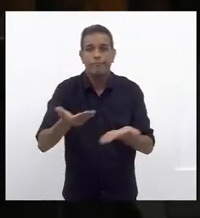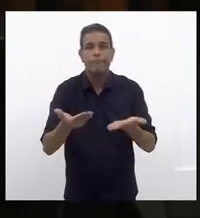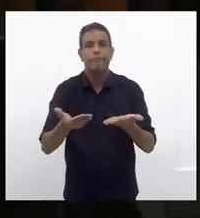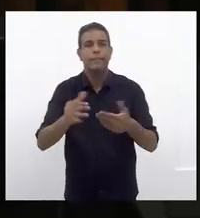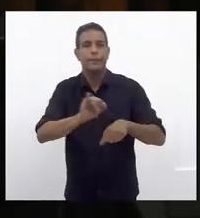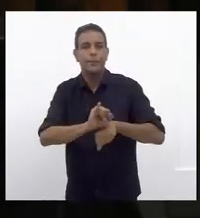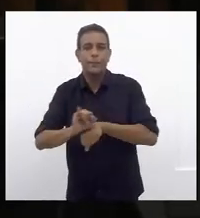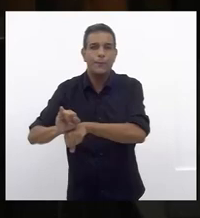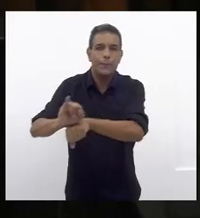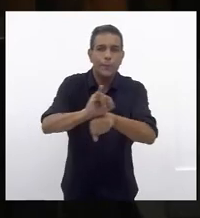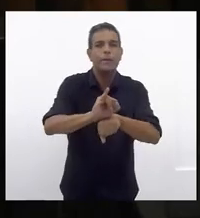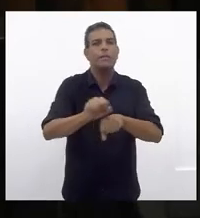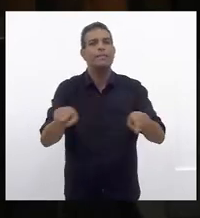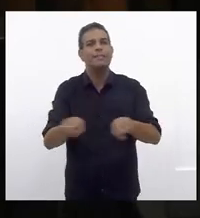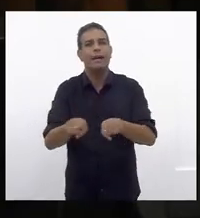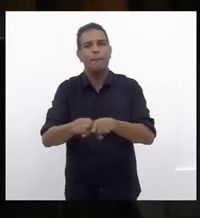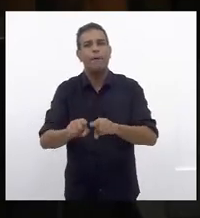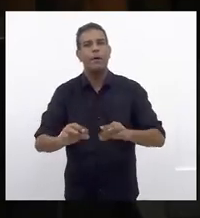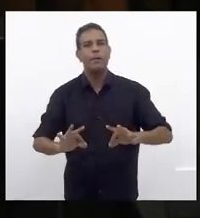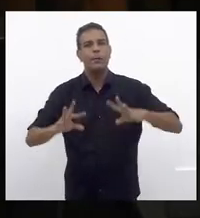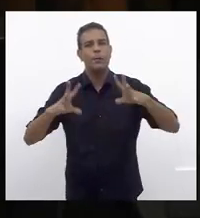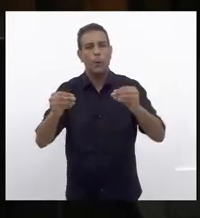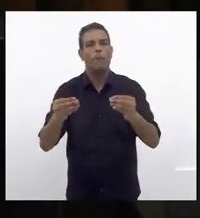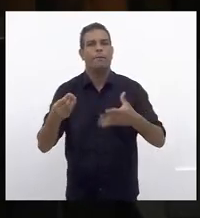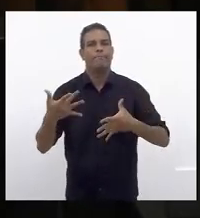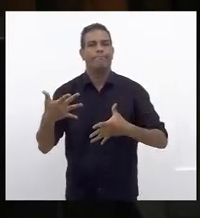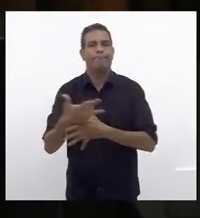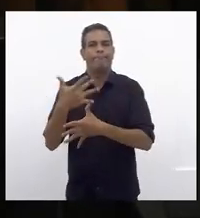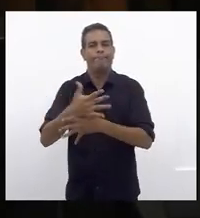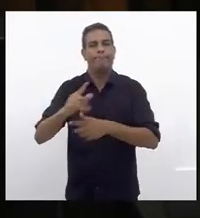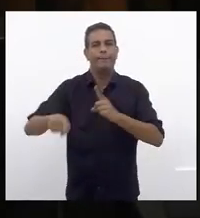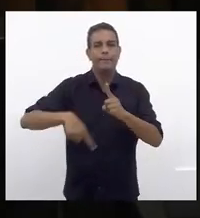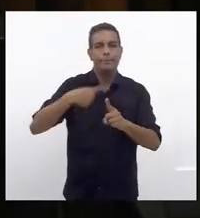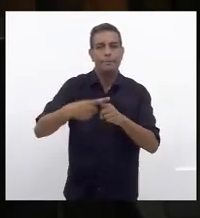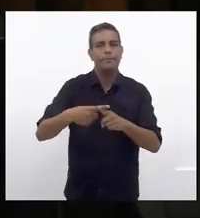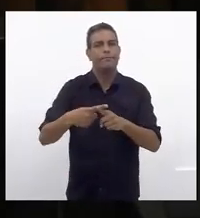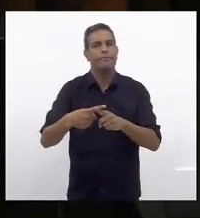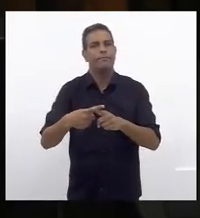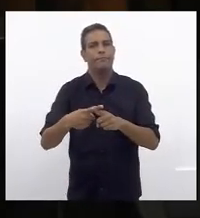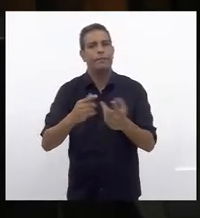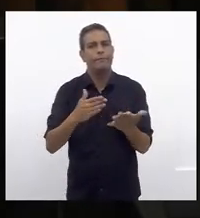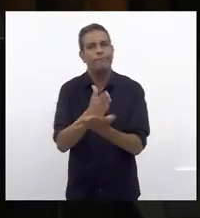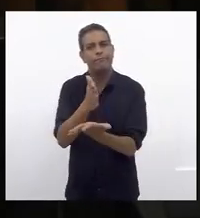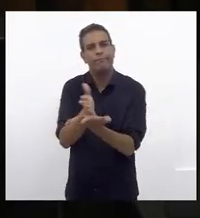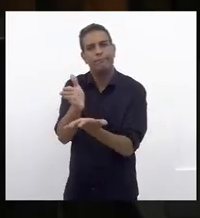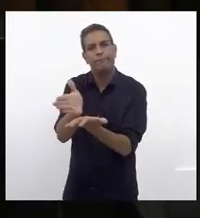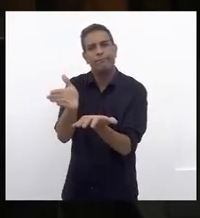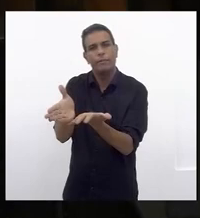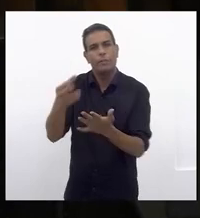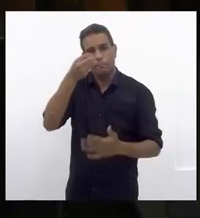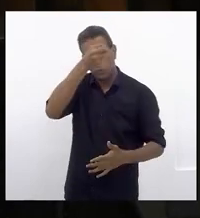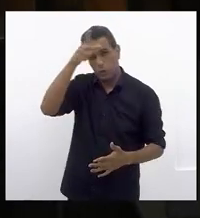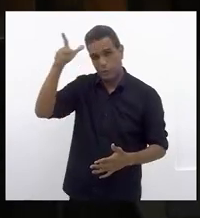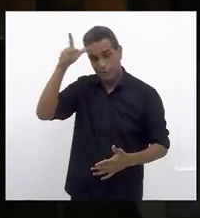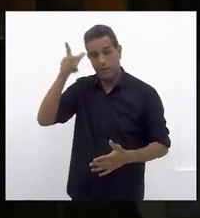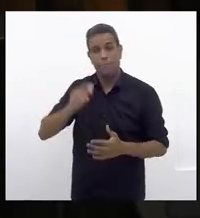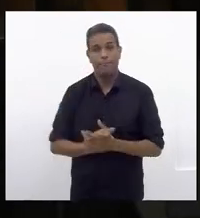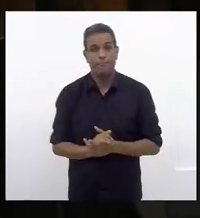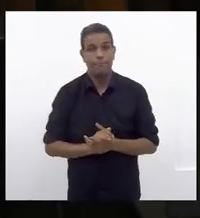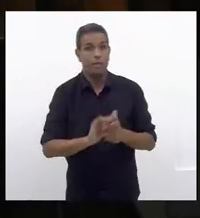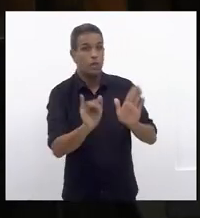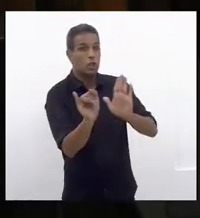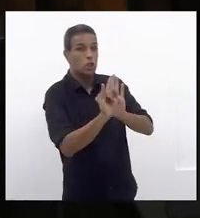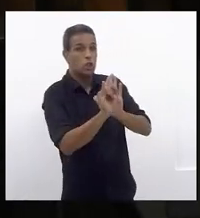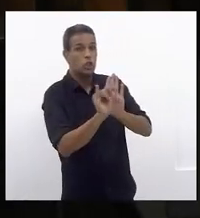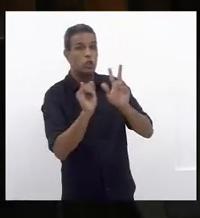capital, e da parte de capital e de um outro tanto de municípios. O edital